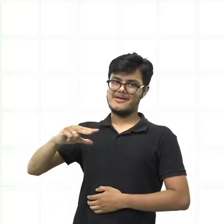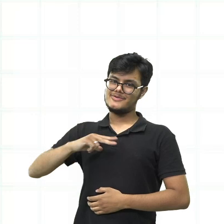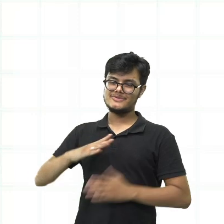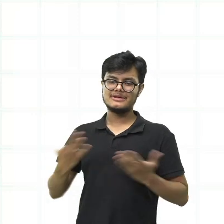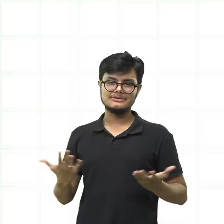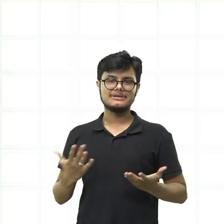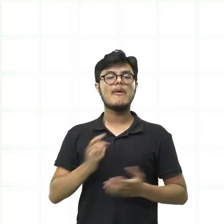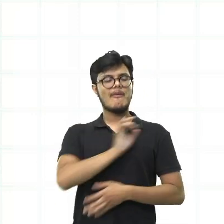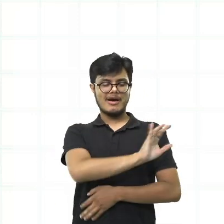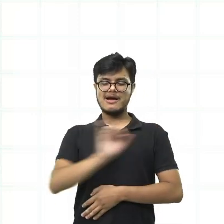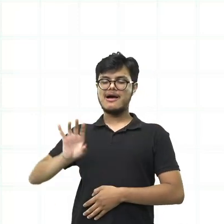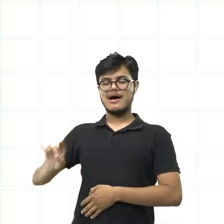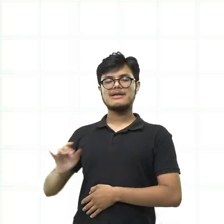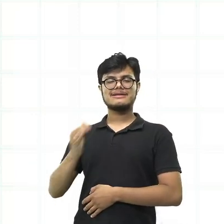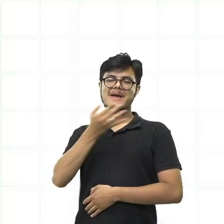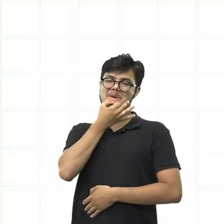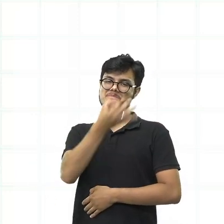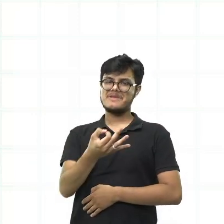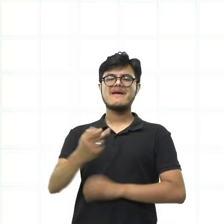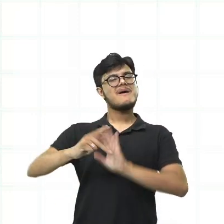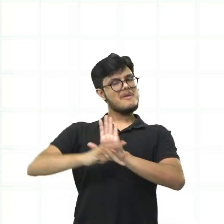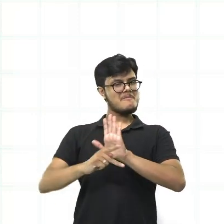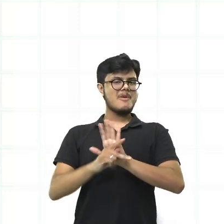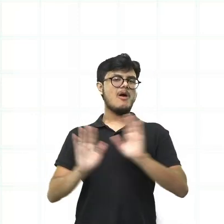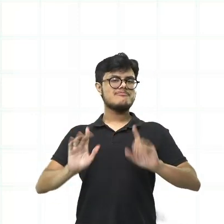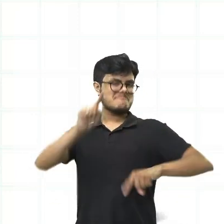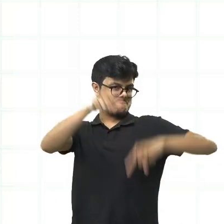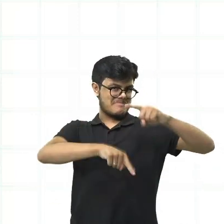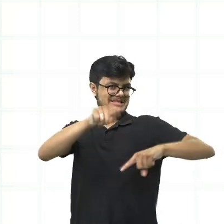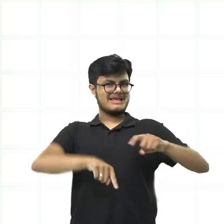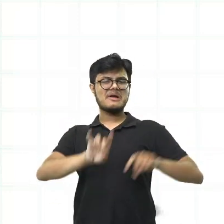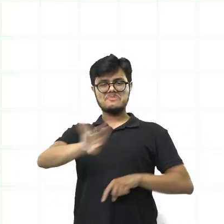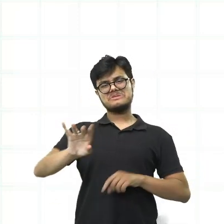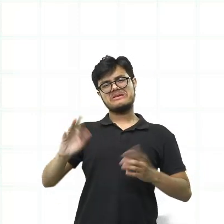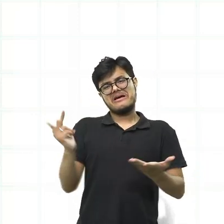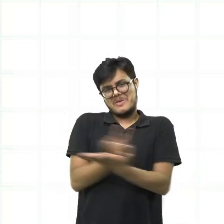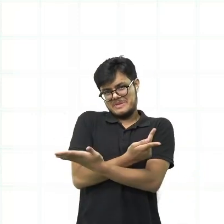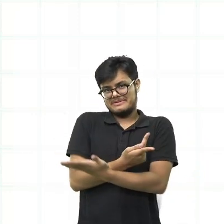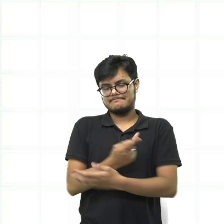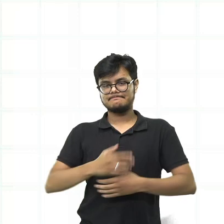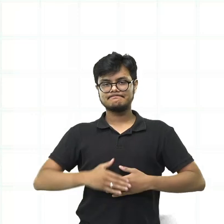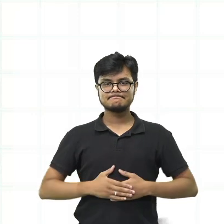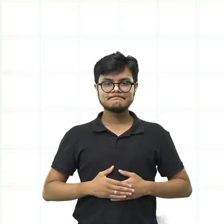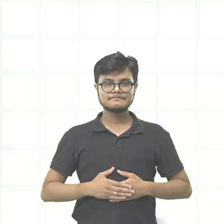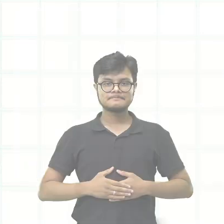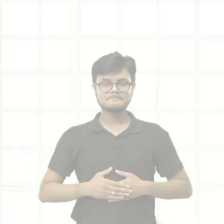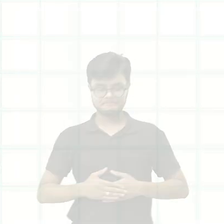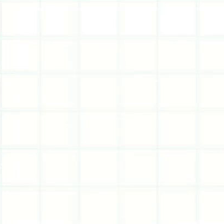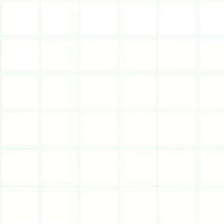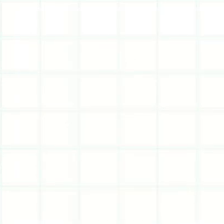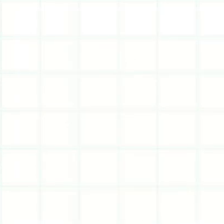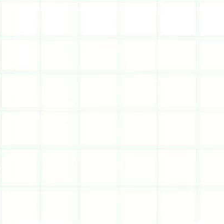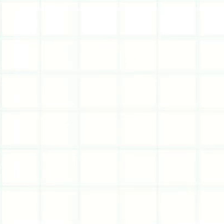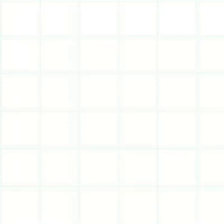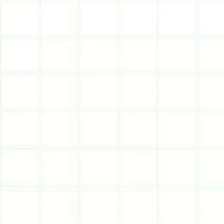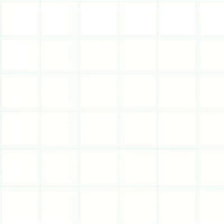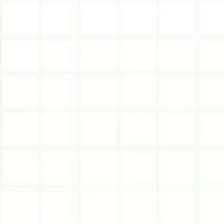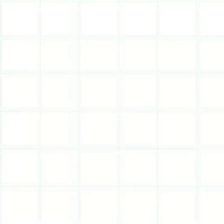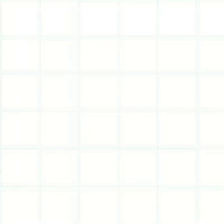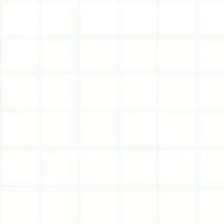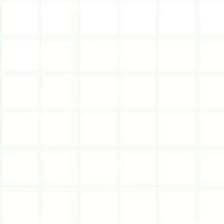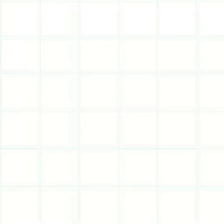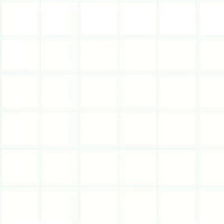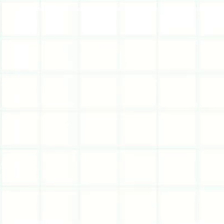Então, cada um vai ter um entendimento sobre determinada situação, tá bom? E aí, ela diz, né? Respeite